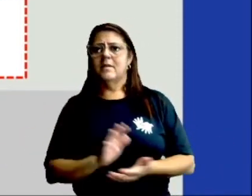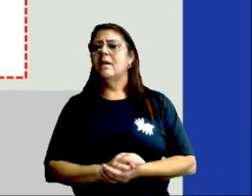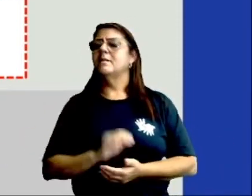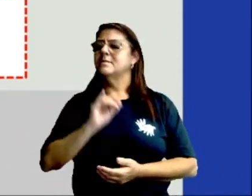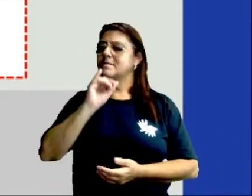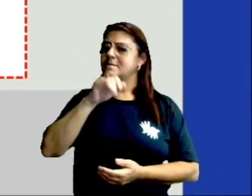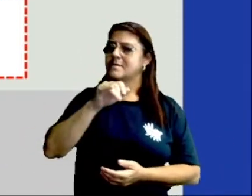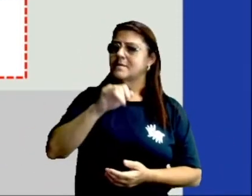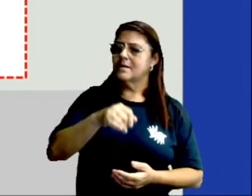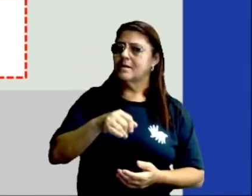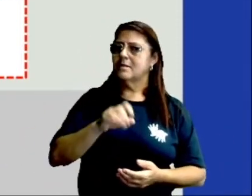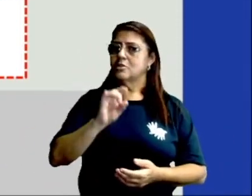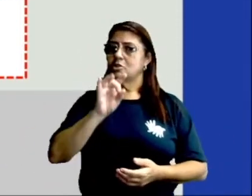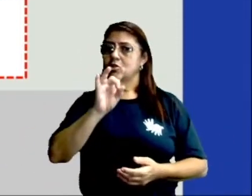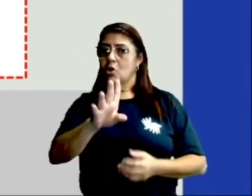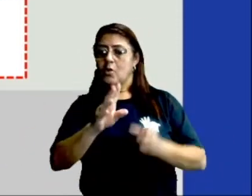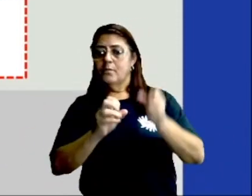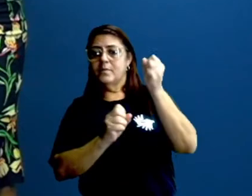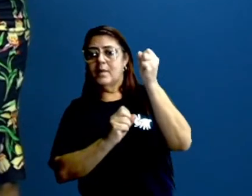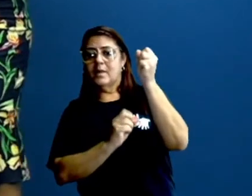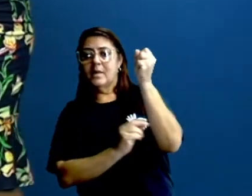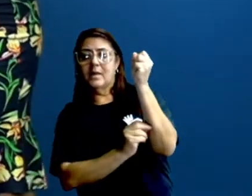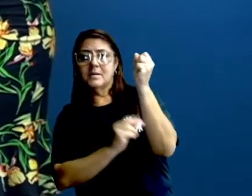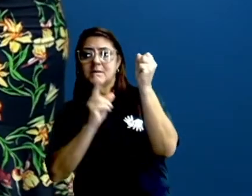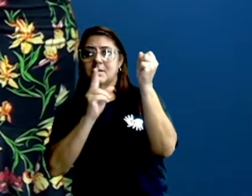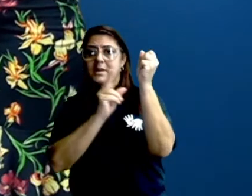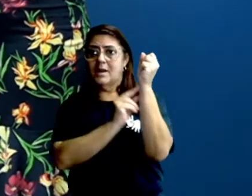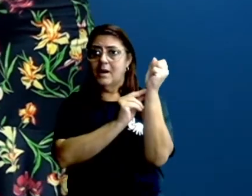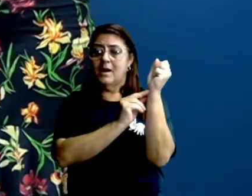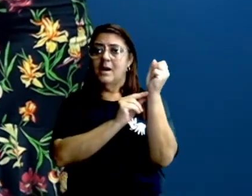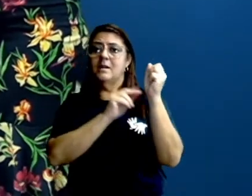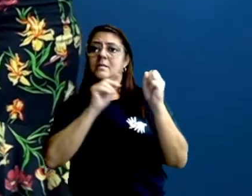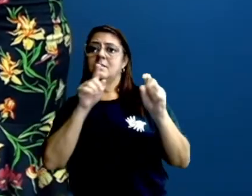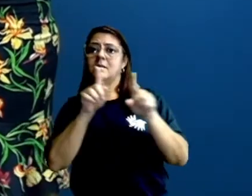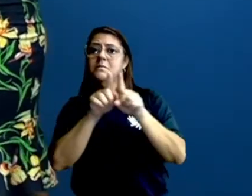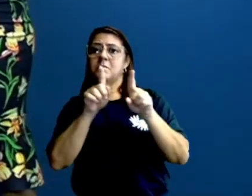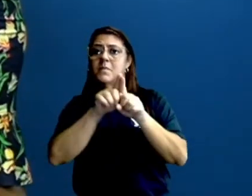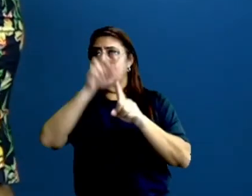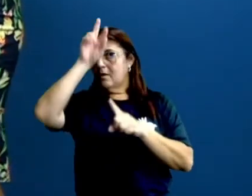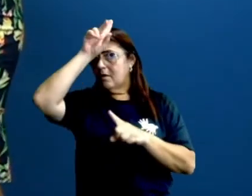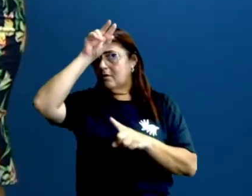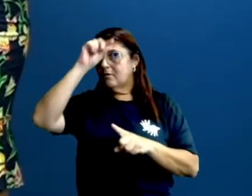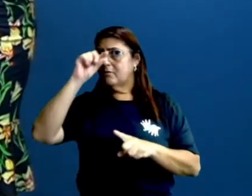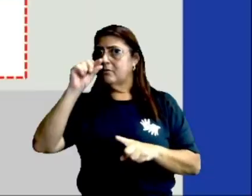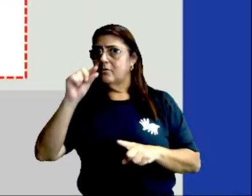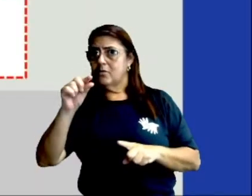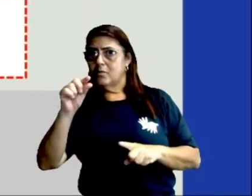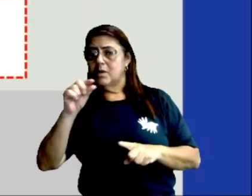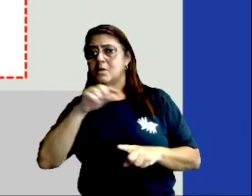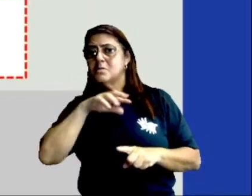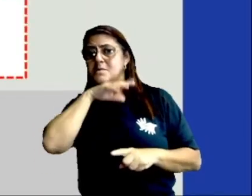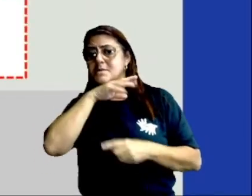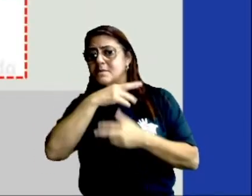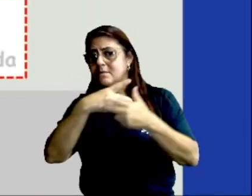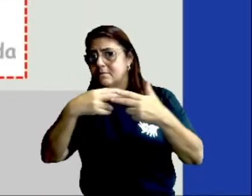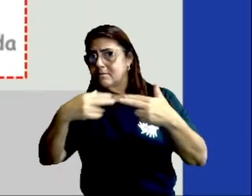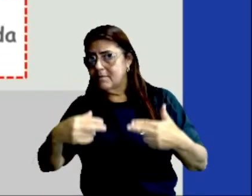Isso mesmo, somente a cigarra e as formigas, tá? Os animais, que são aí os personagens da fábula.